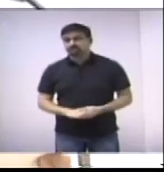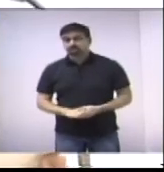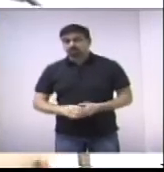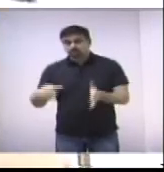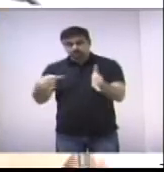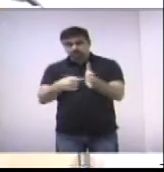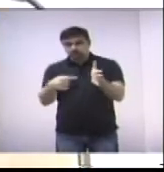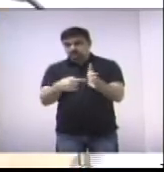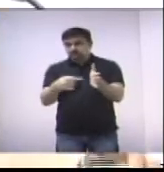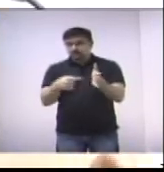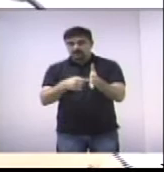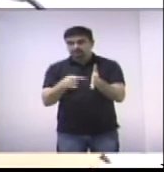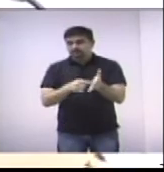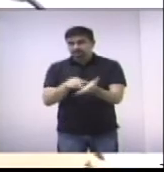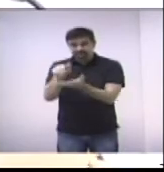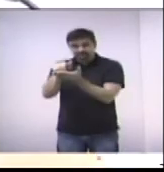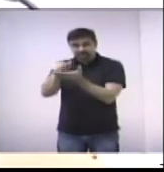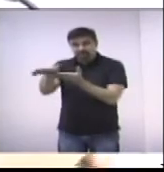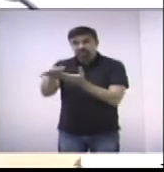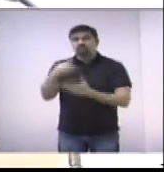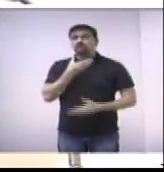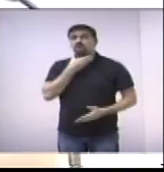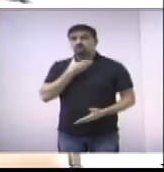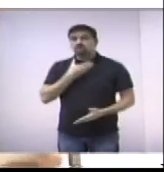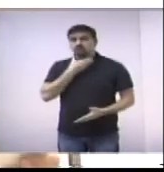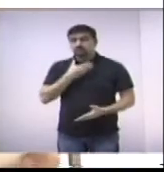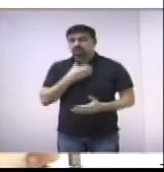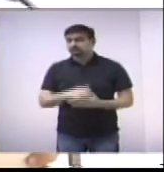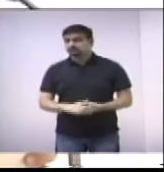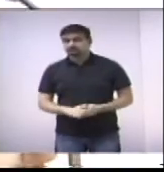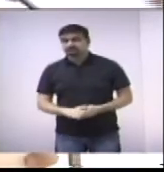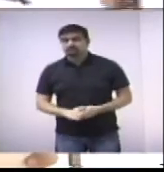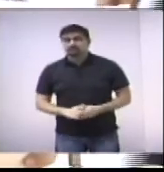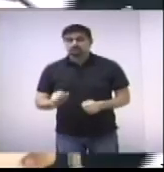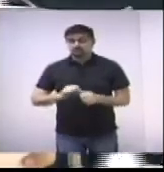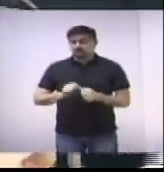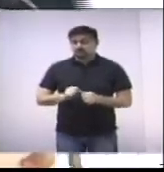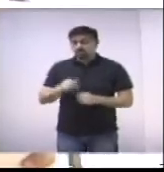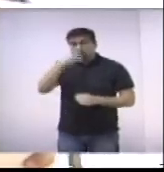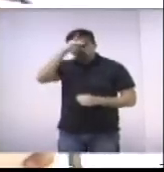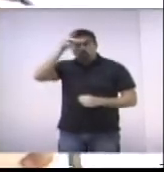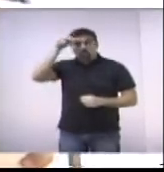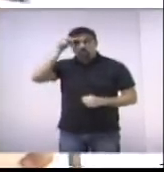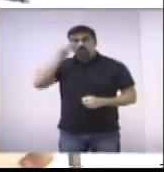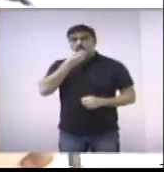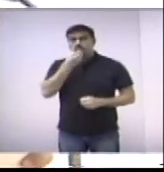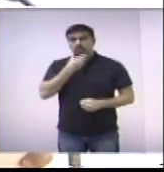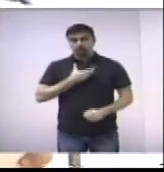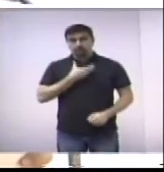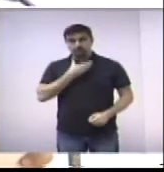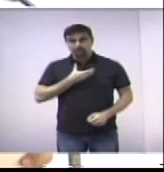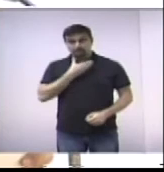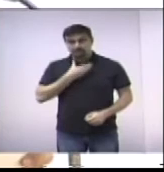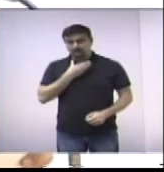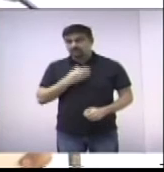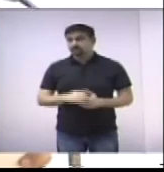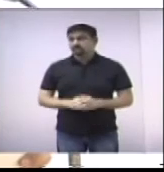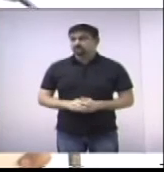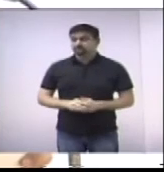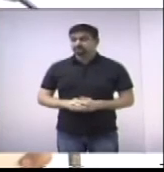Denúncia com pedido de cassação do cargo. Em face do prefeito municipal, senhor José Pavão Júnior, o